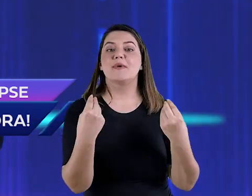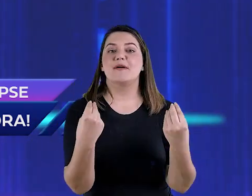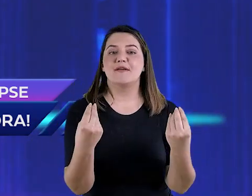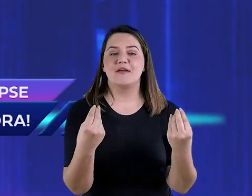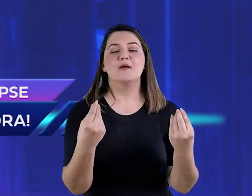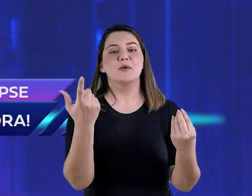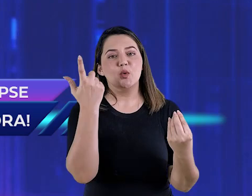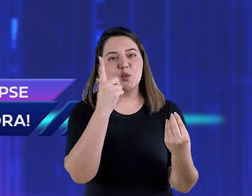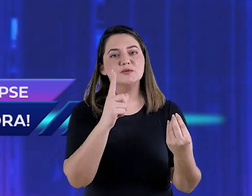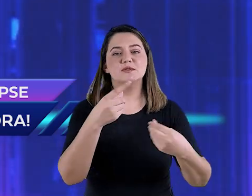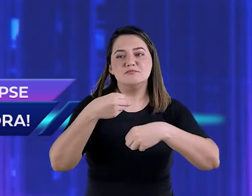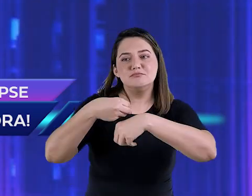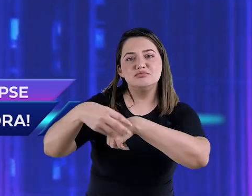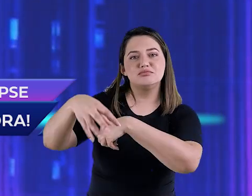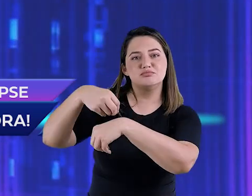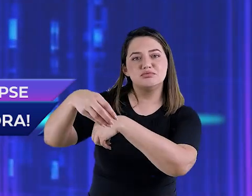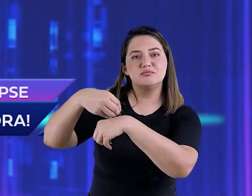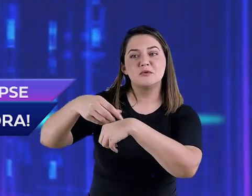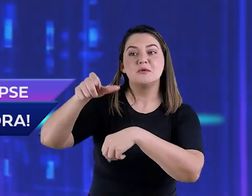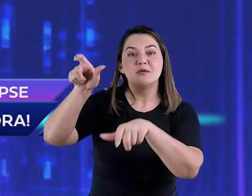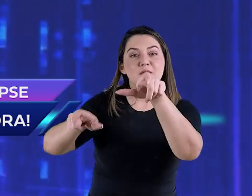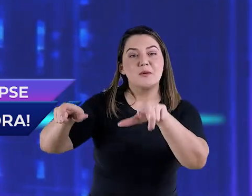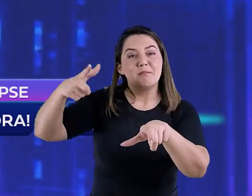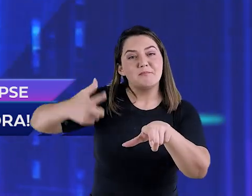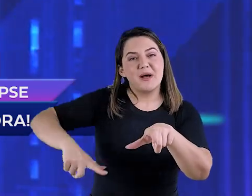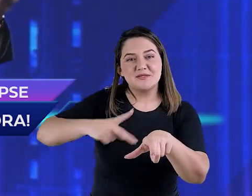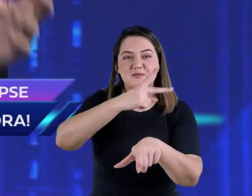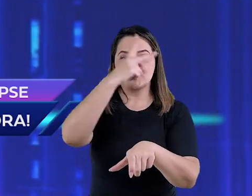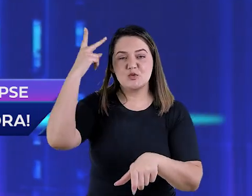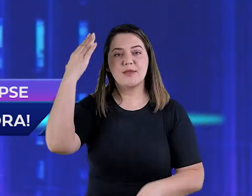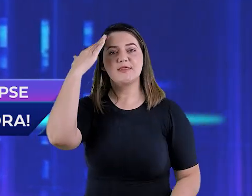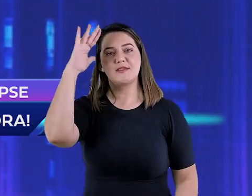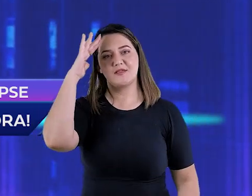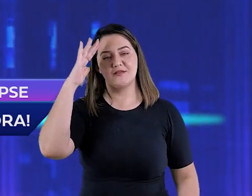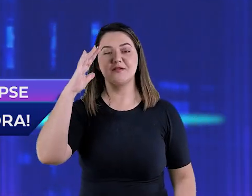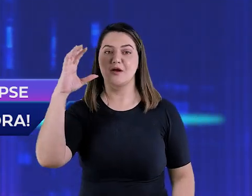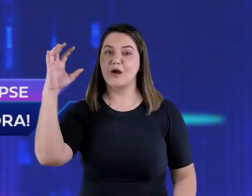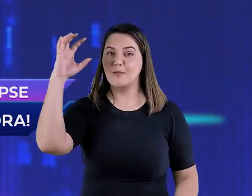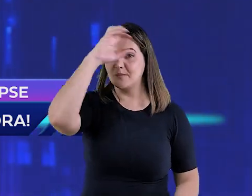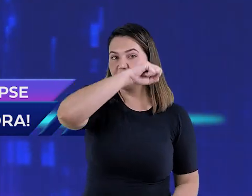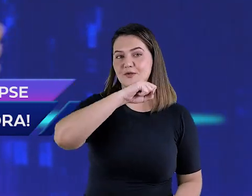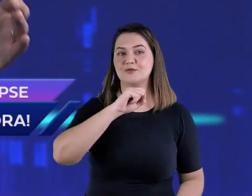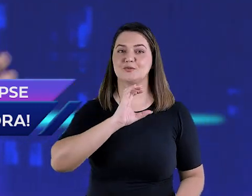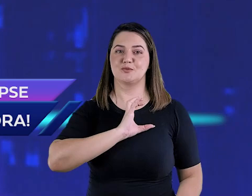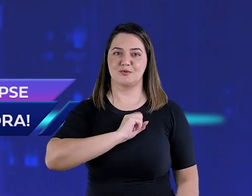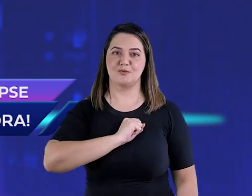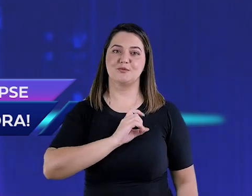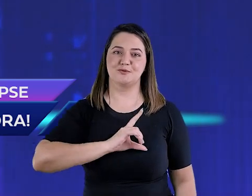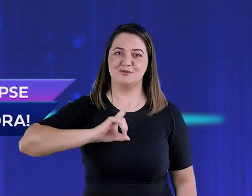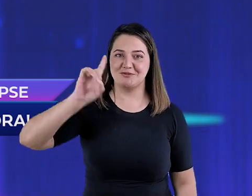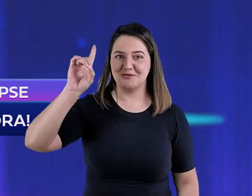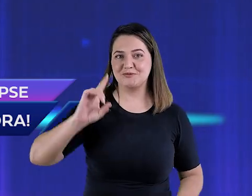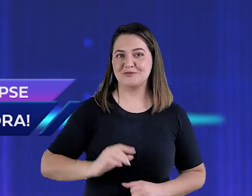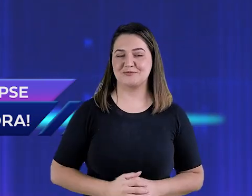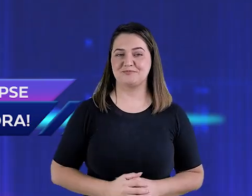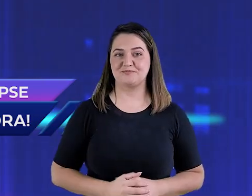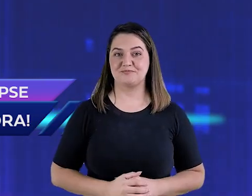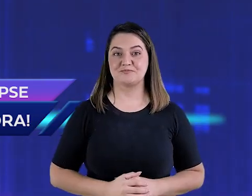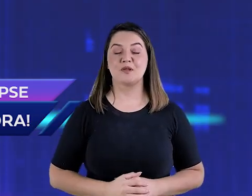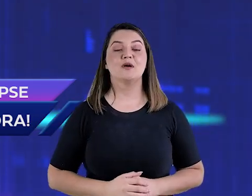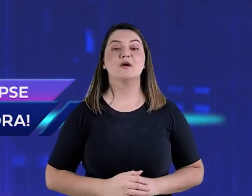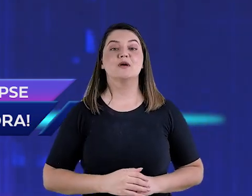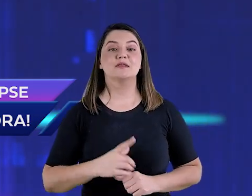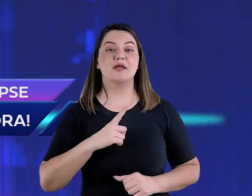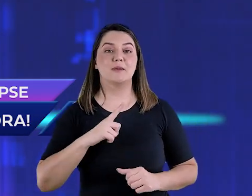missão para que mais pessoas entendam e compreendam do amor de Deus. Você sabe, o programa é a Arena do Futuro. A Arena